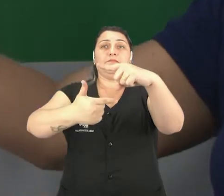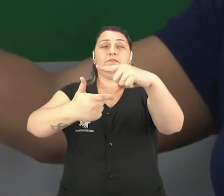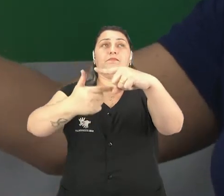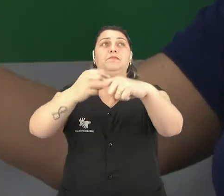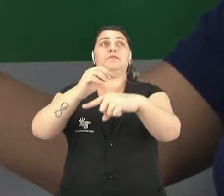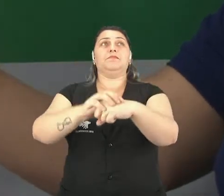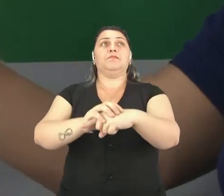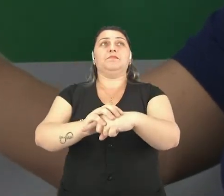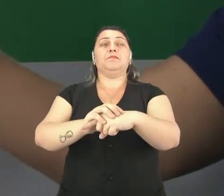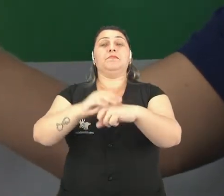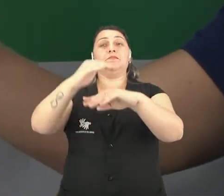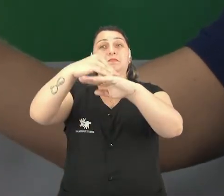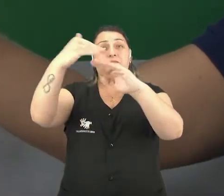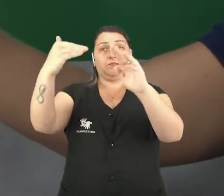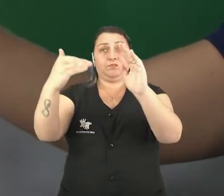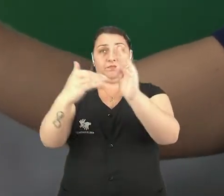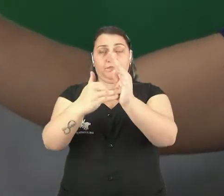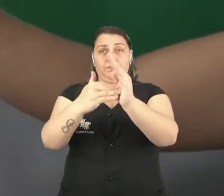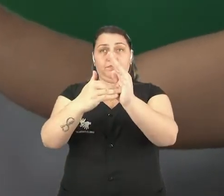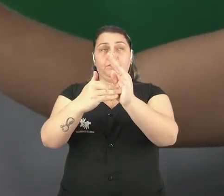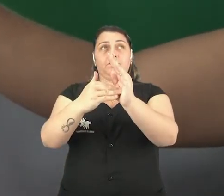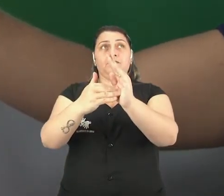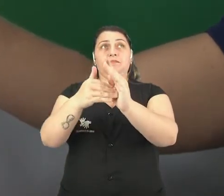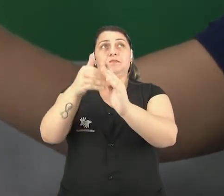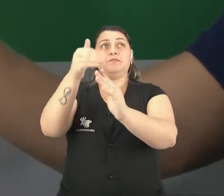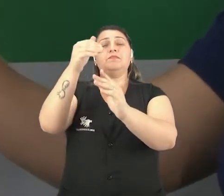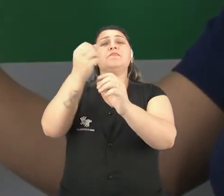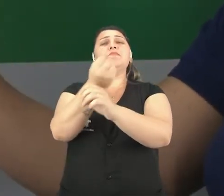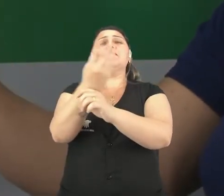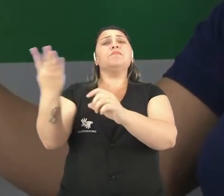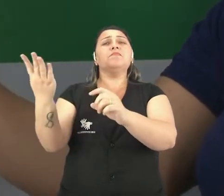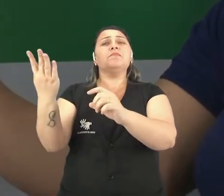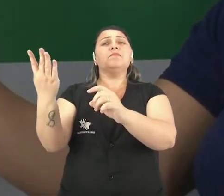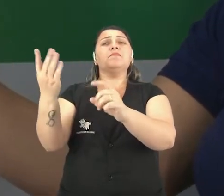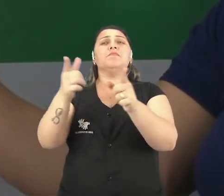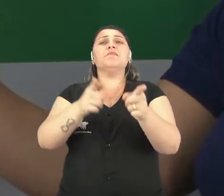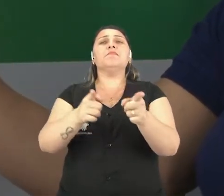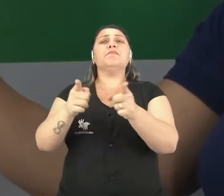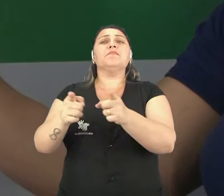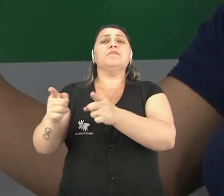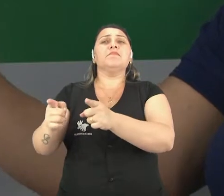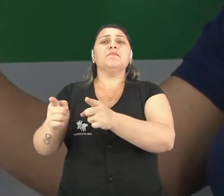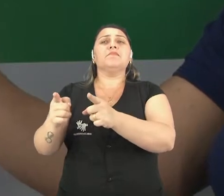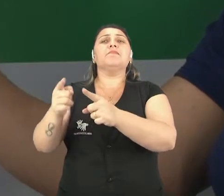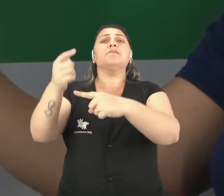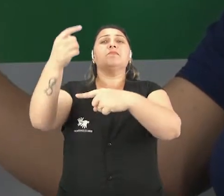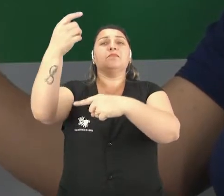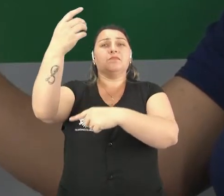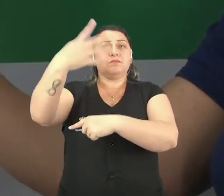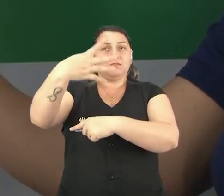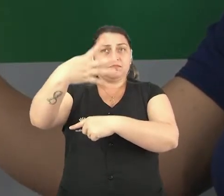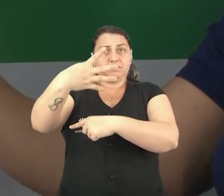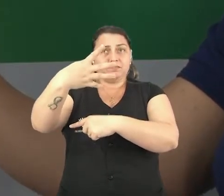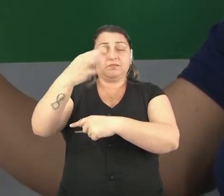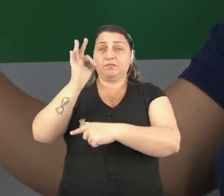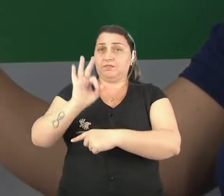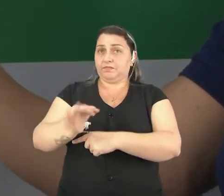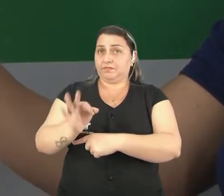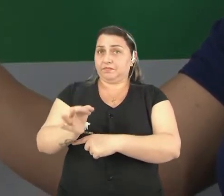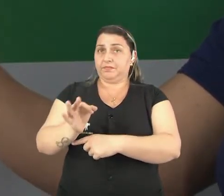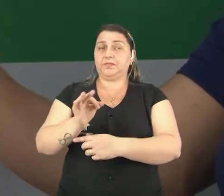Aqui temos um todo que foi dividido em quantas partes? Em 4,